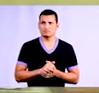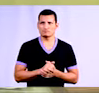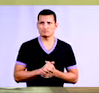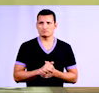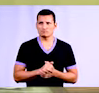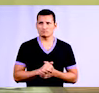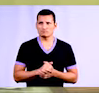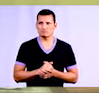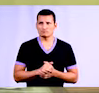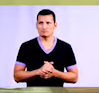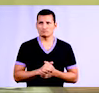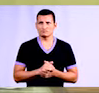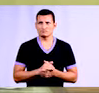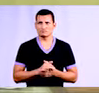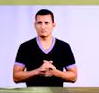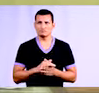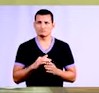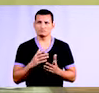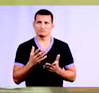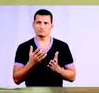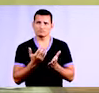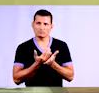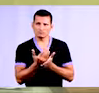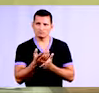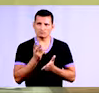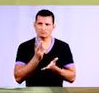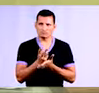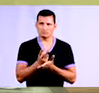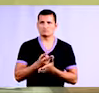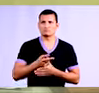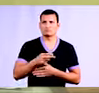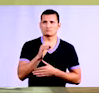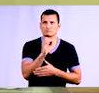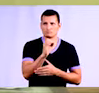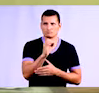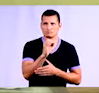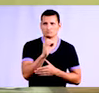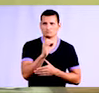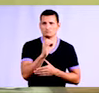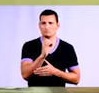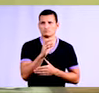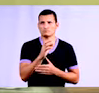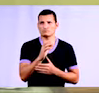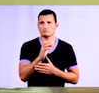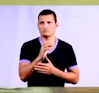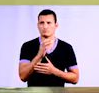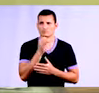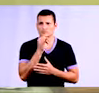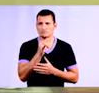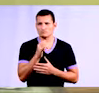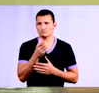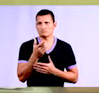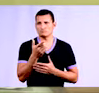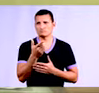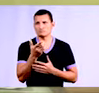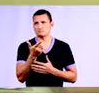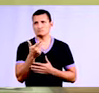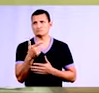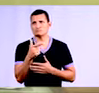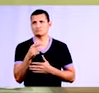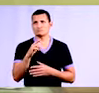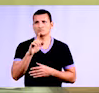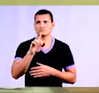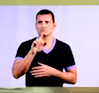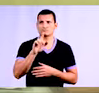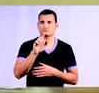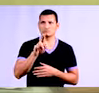as instruções começam sempre da posição 0. Imagina que eu vou carregar um processo na memória. Se não houvesse o GM, por exemplo, professora, o